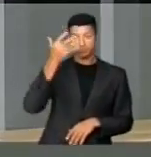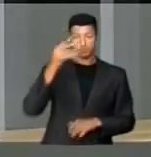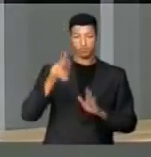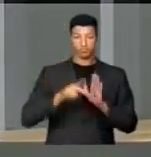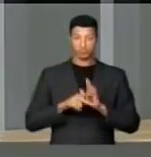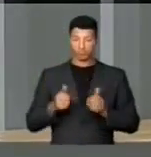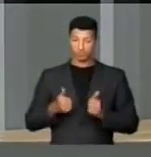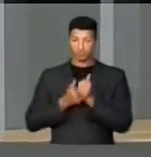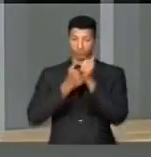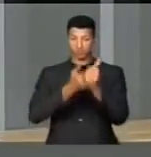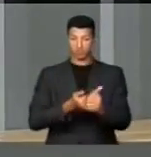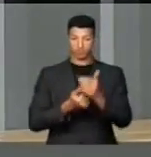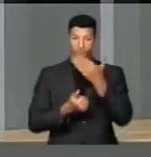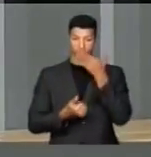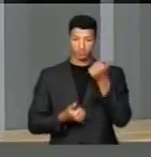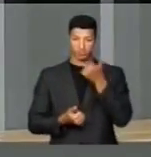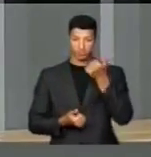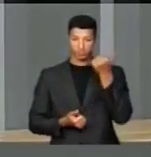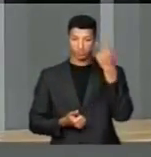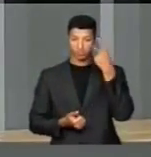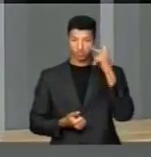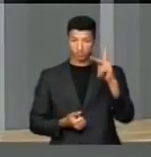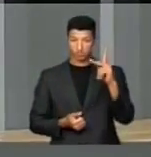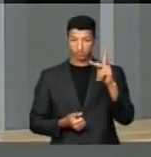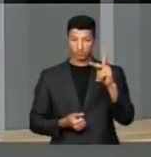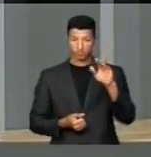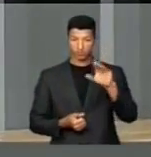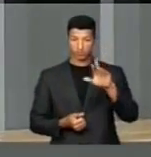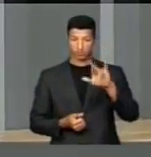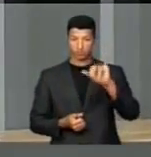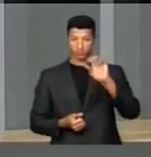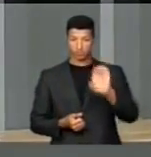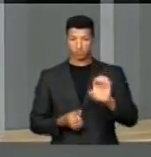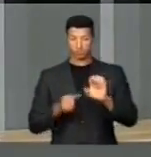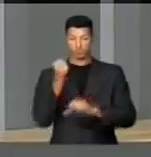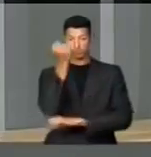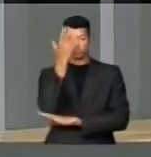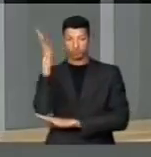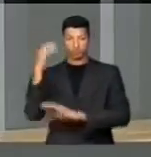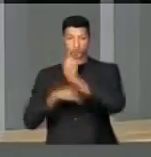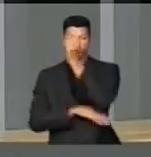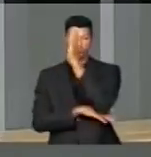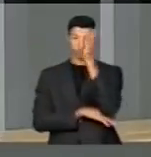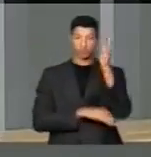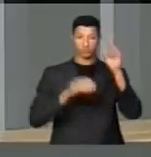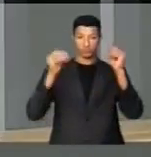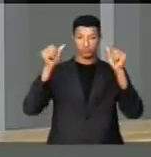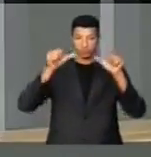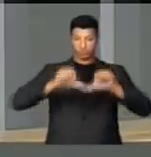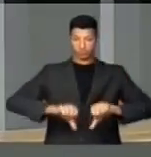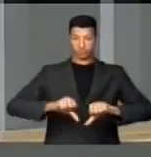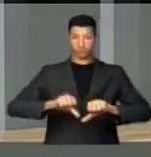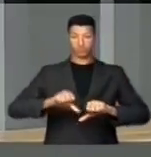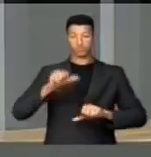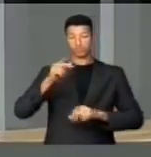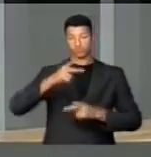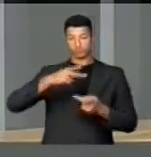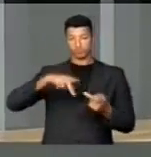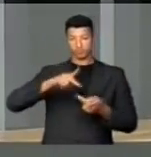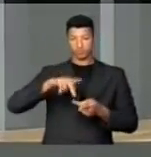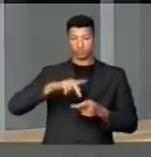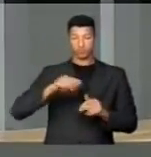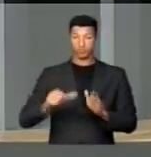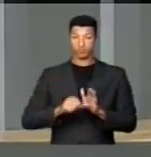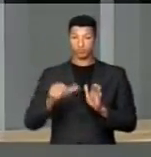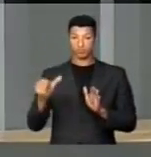de um encaminhamento melhor para a crise ambiental que assola e que preocupa o planeta. Em